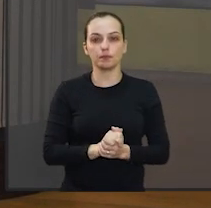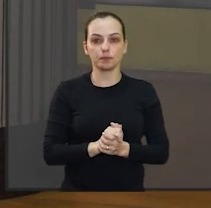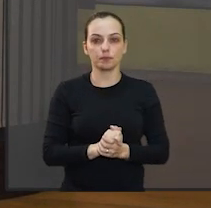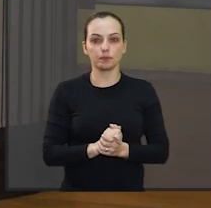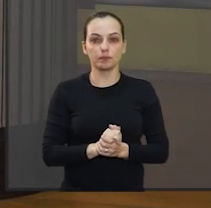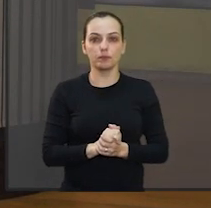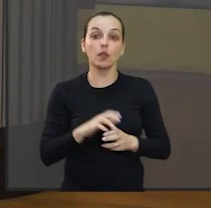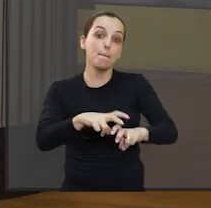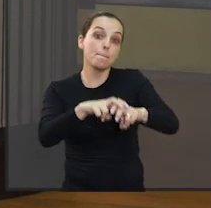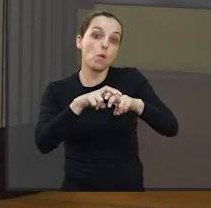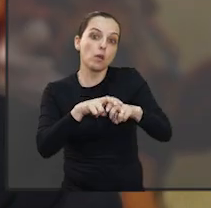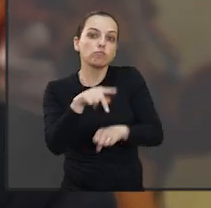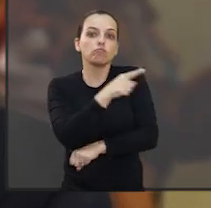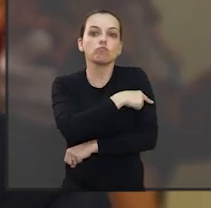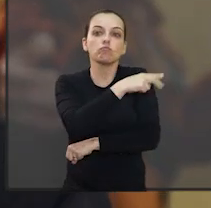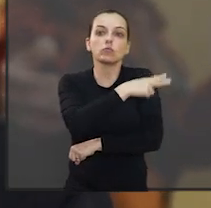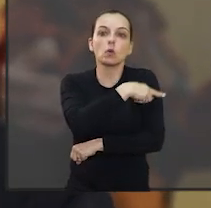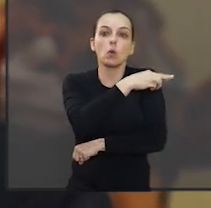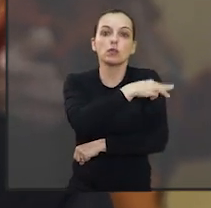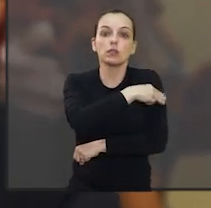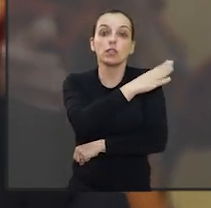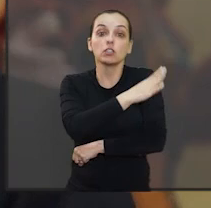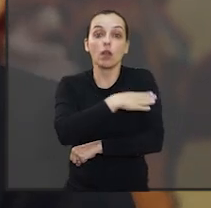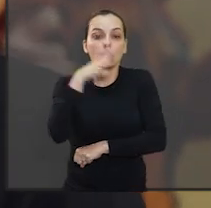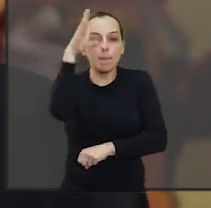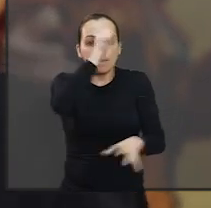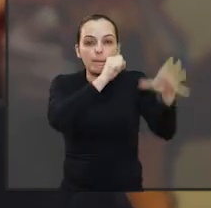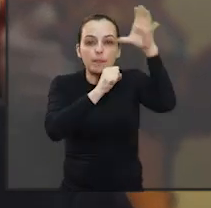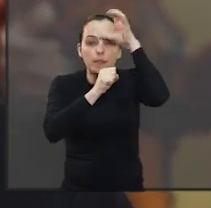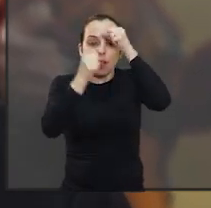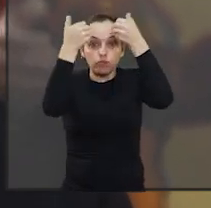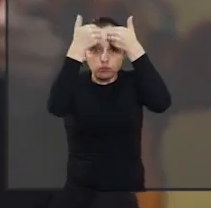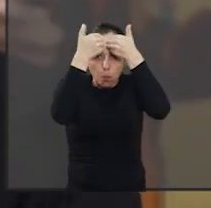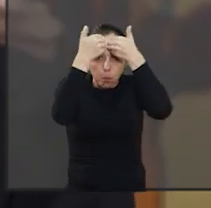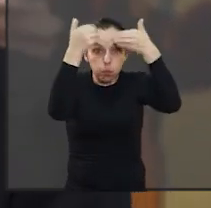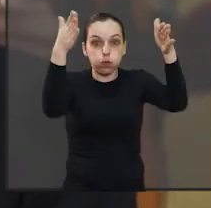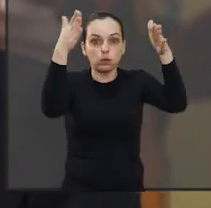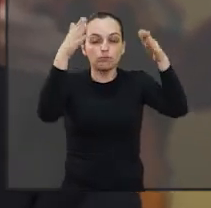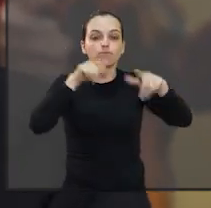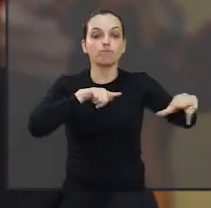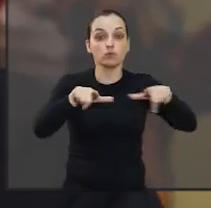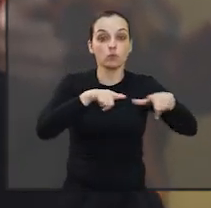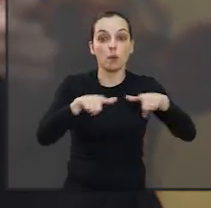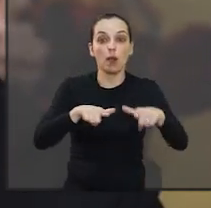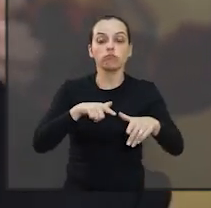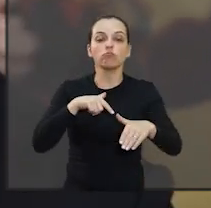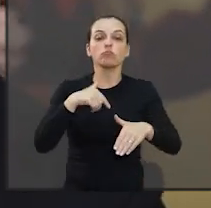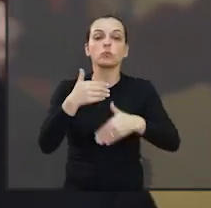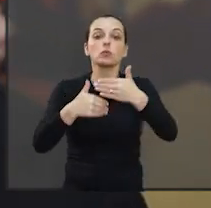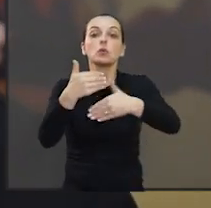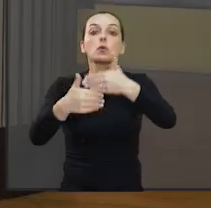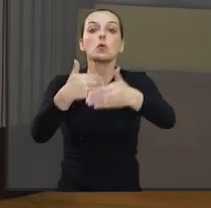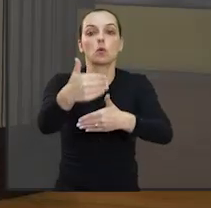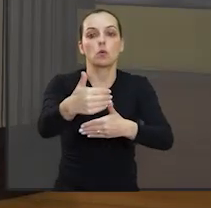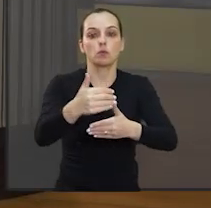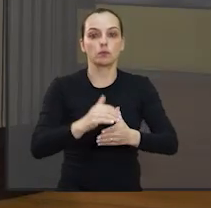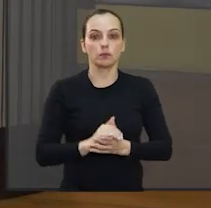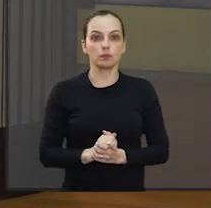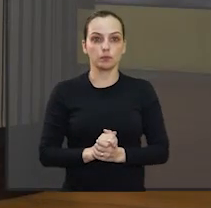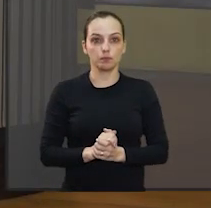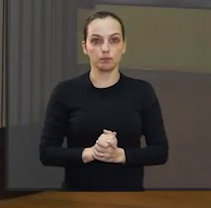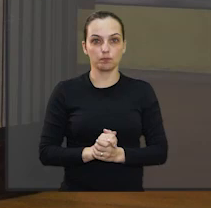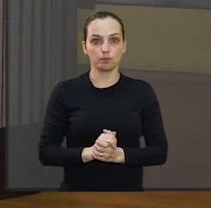esse diálogo, né, que eu tento ter com a criança seja de fato efetivo, né? Tem uma questão aí pedagógica